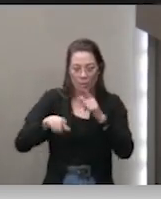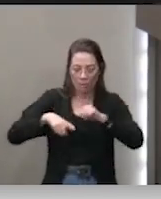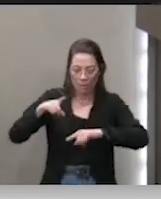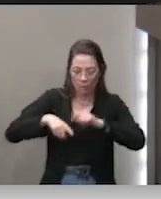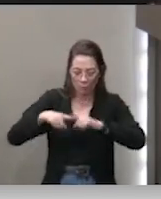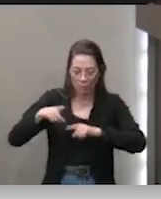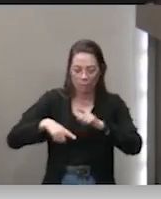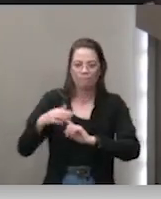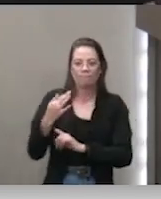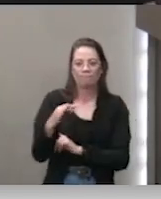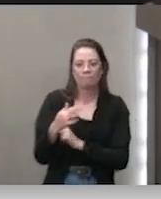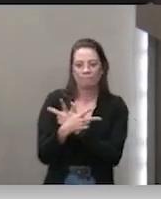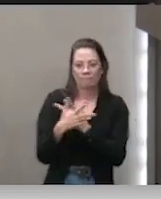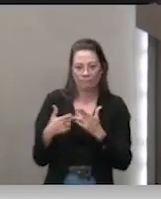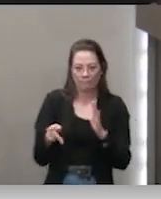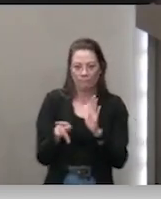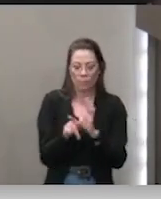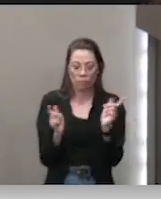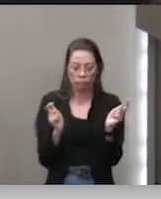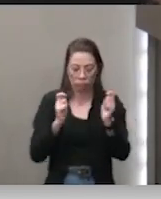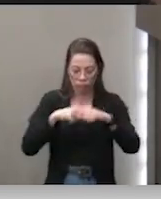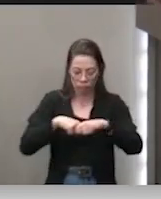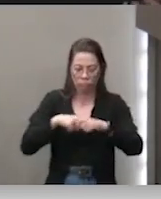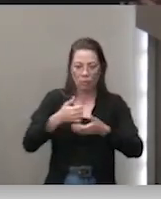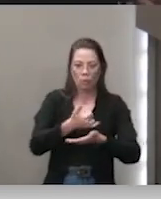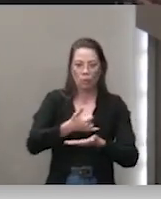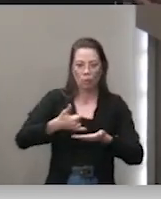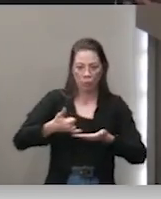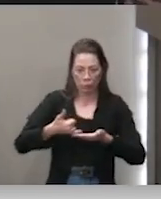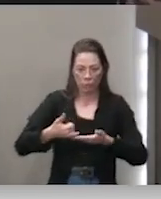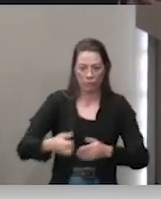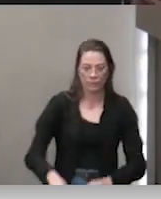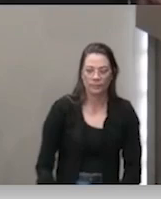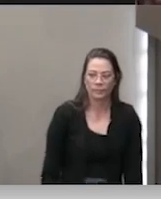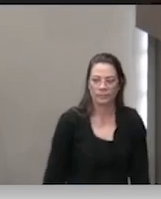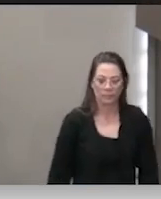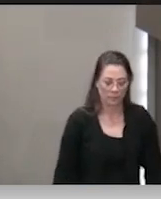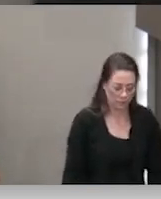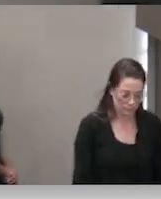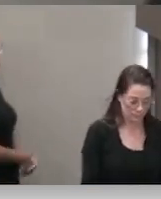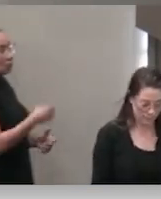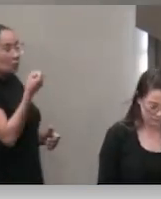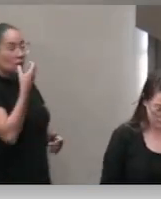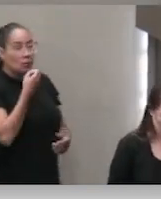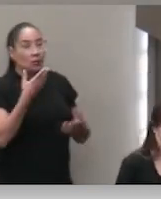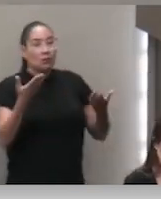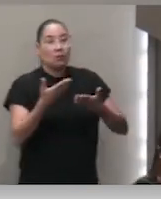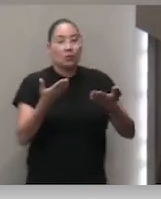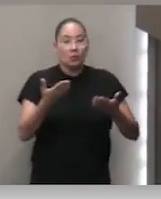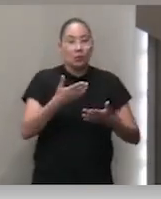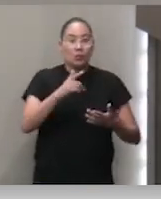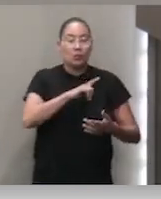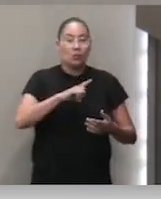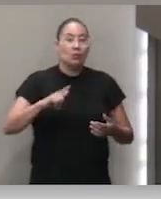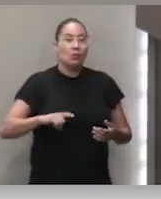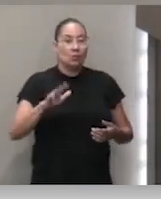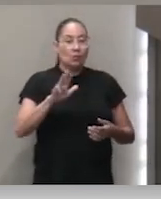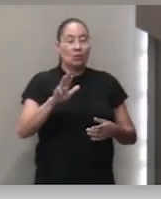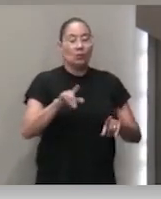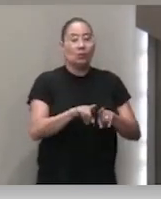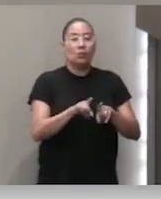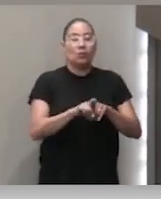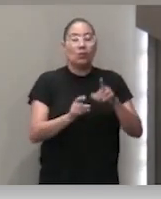quebrada, machucada pelas condições das estradas do meio rural. Ainda bem que agora o governo Lula também está criando